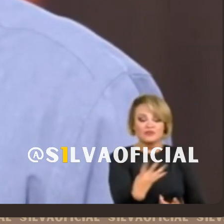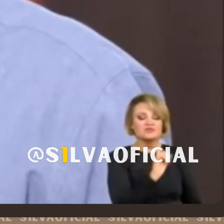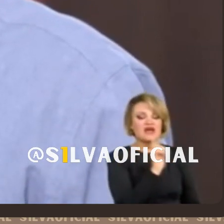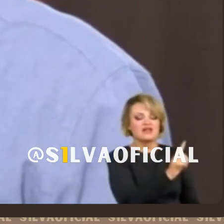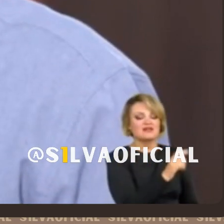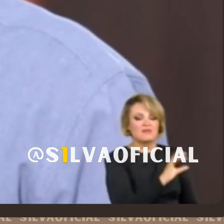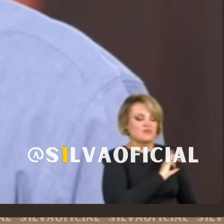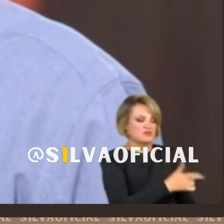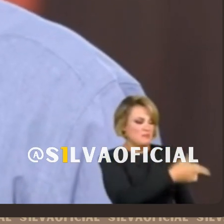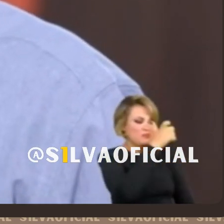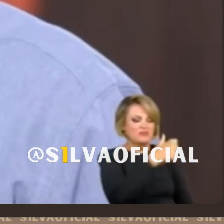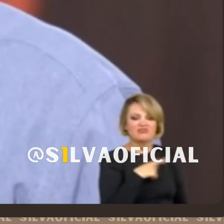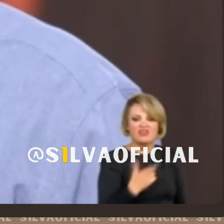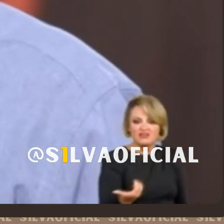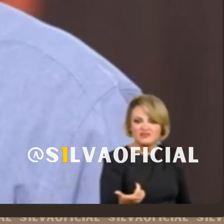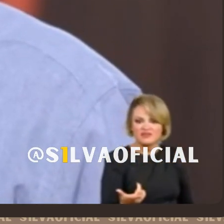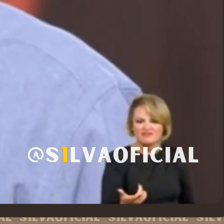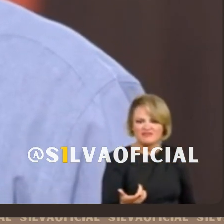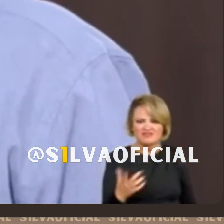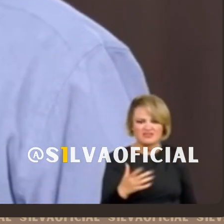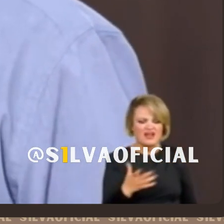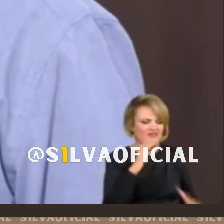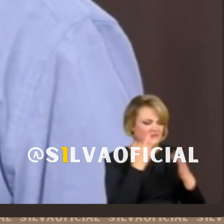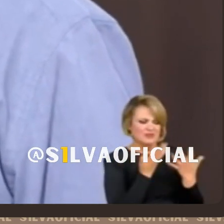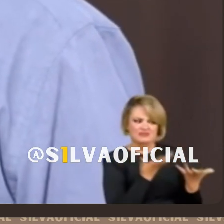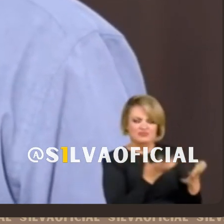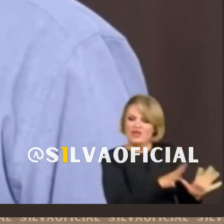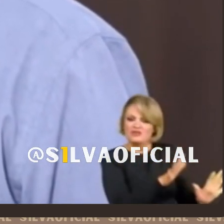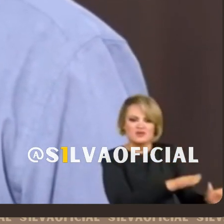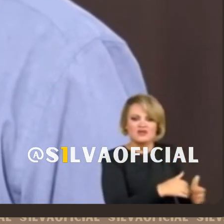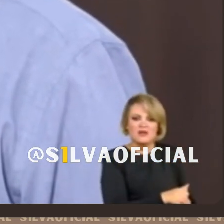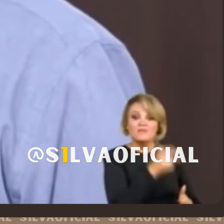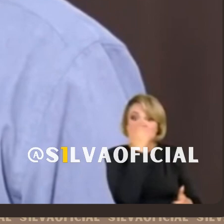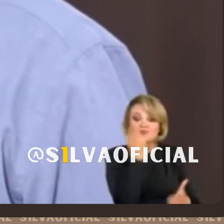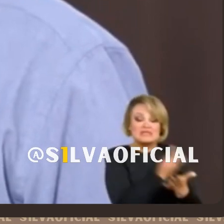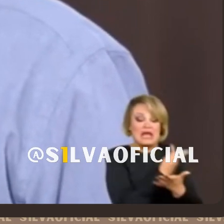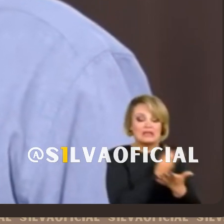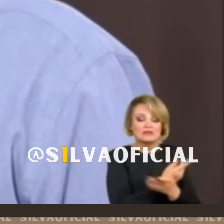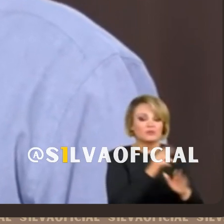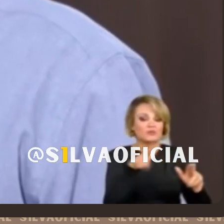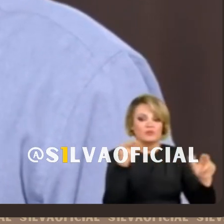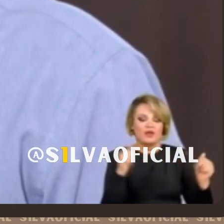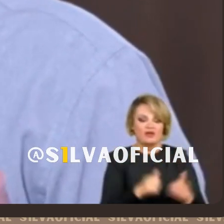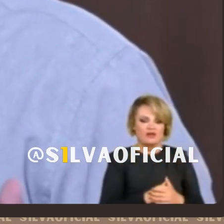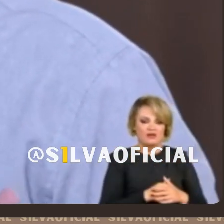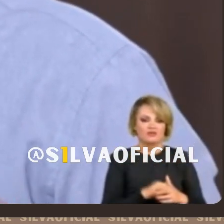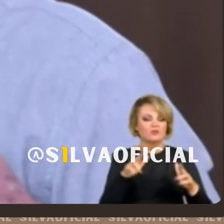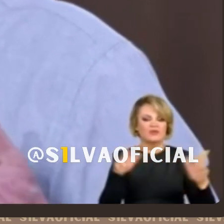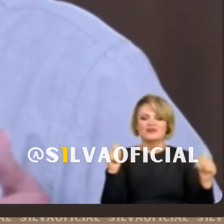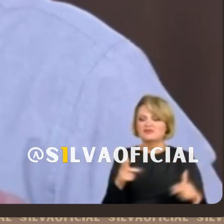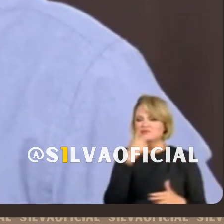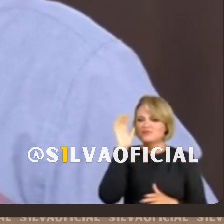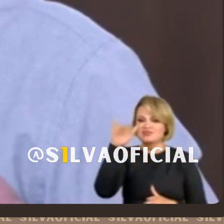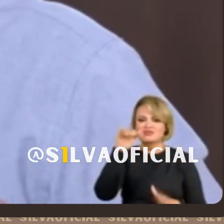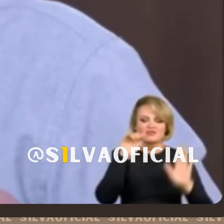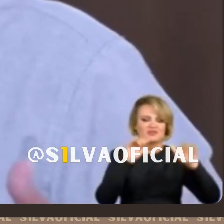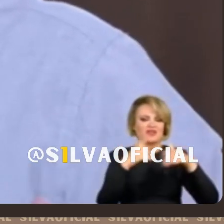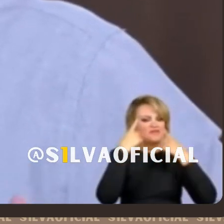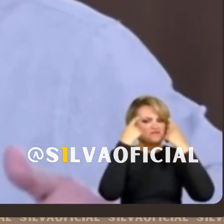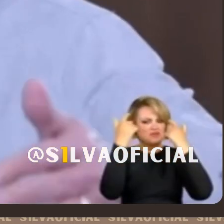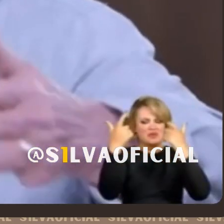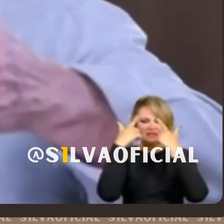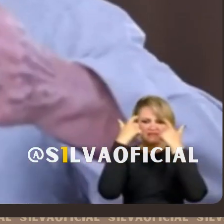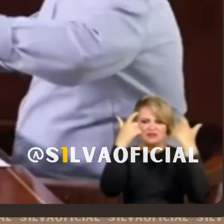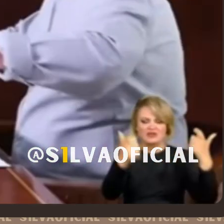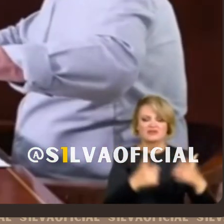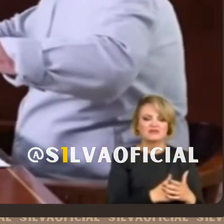Pessoas que nunca cometeram um crime. Então está todo mundo violento. Está todo mundo, uma parte da sociedade tá violenta.